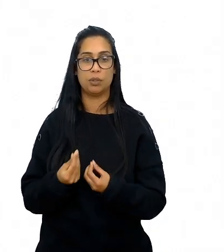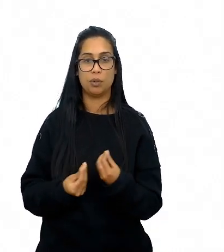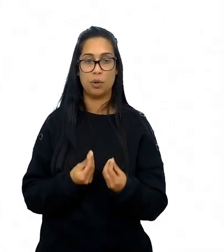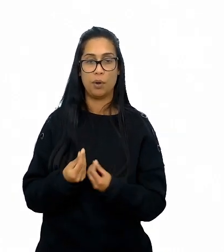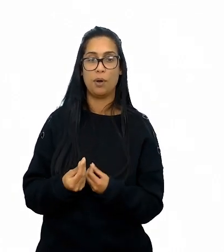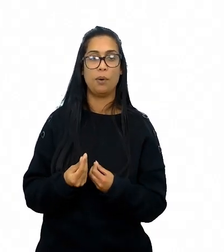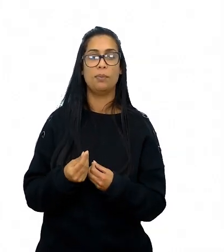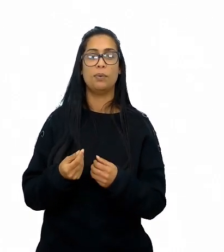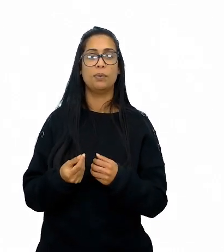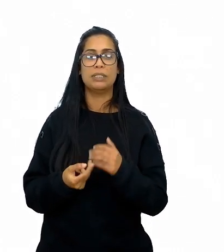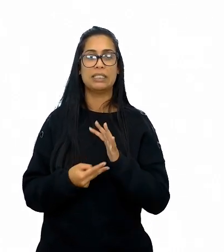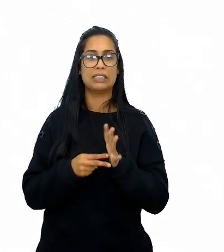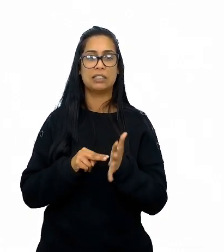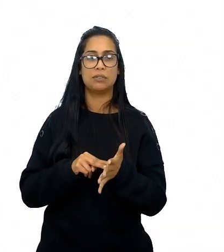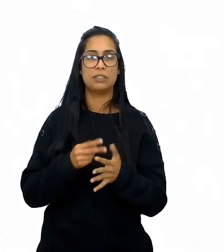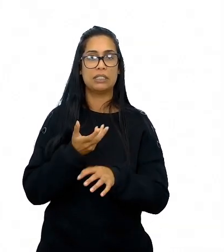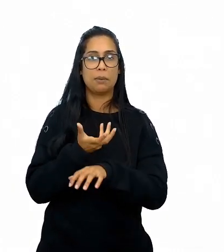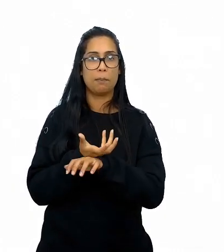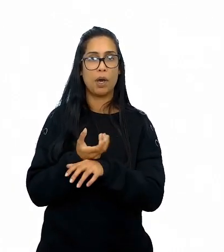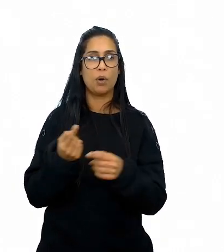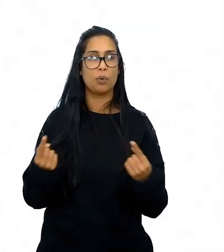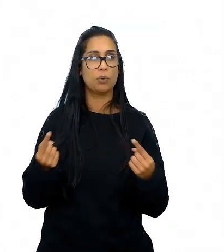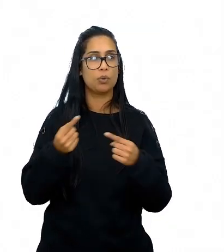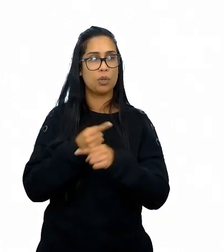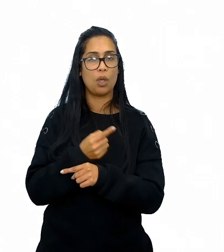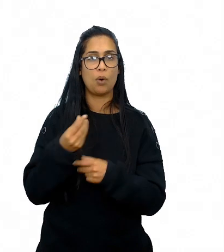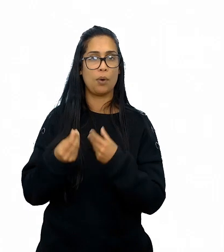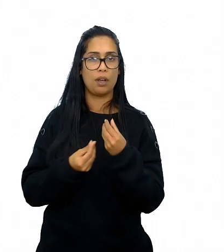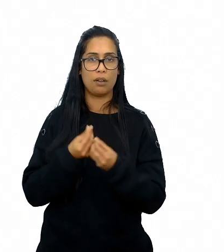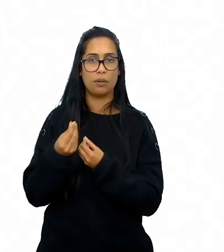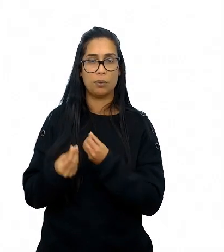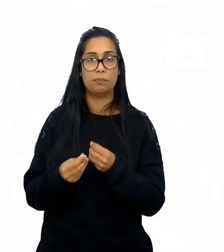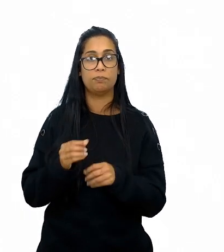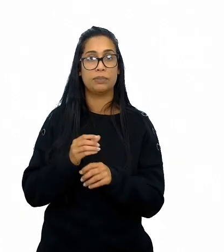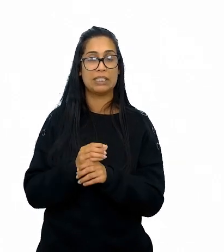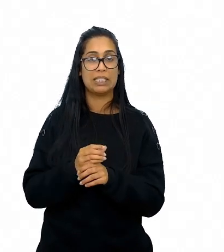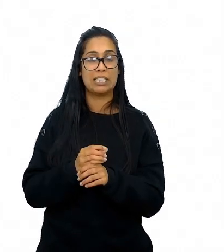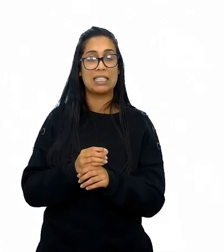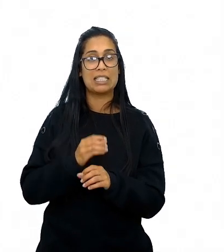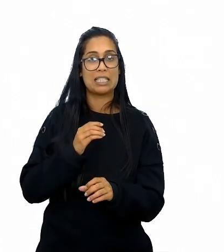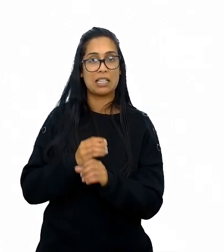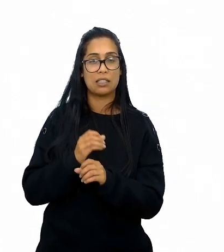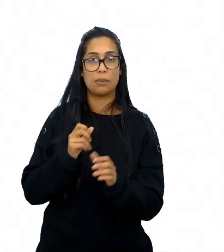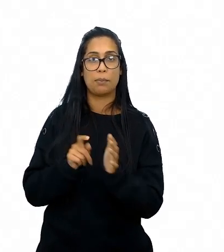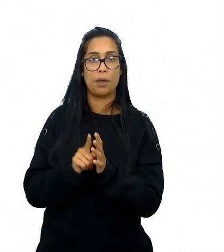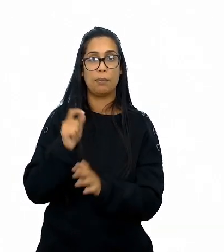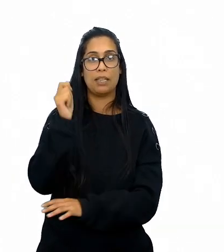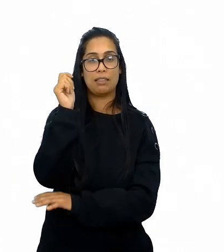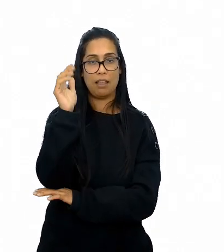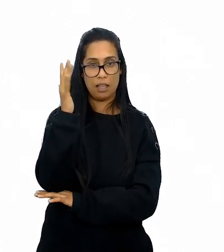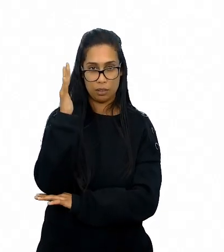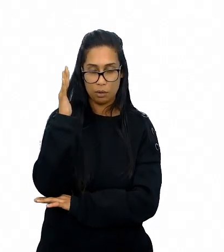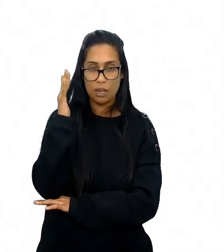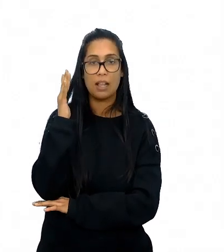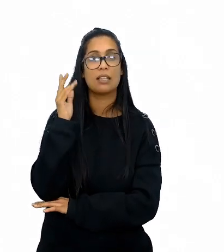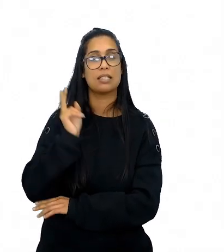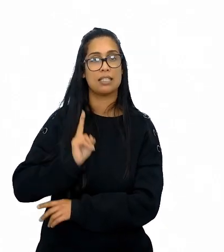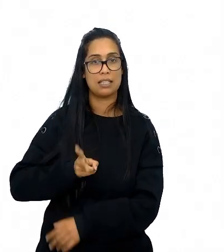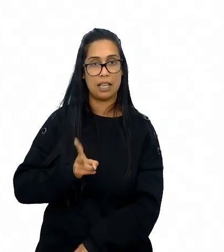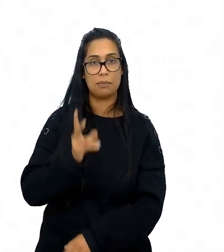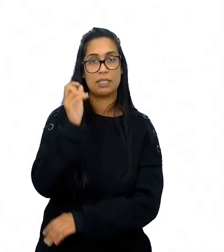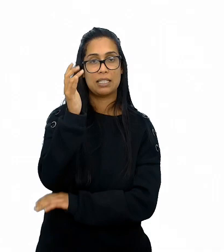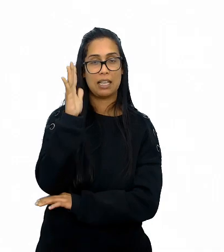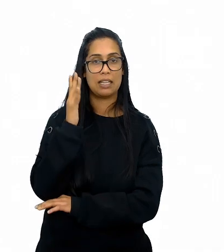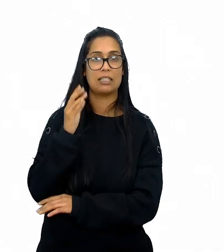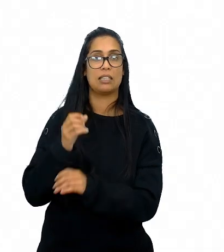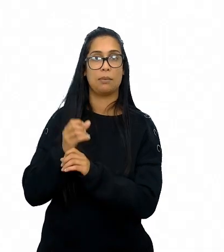Essa formação é dedicada, então, para todos os professores da área de ciências da natureza, né, anos finais, ensino médio, então, ciências,